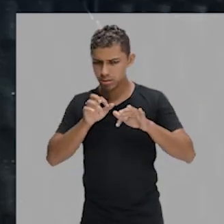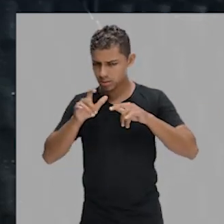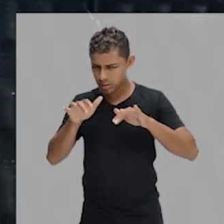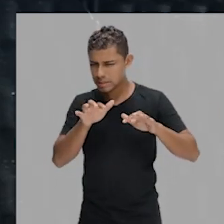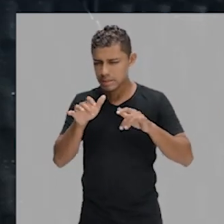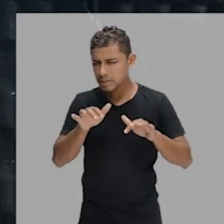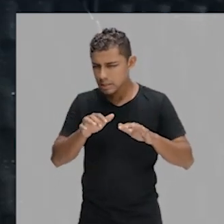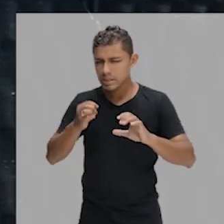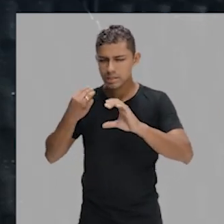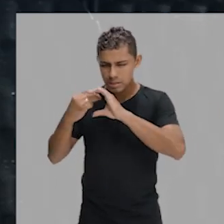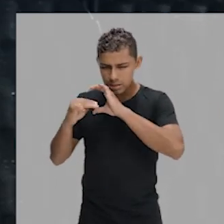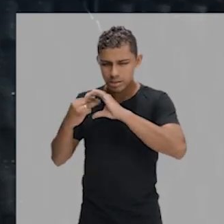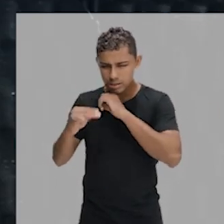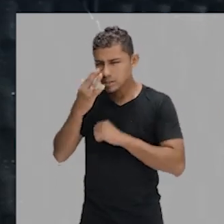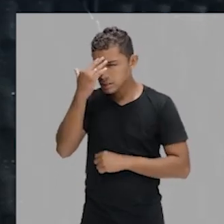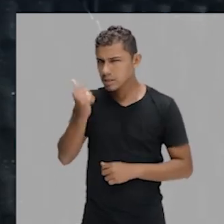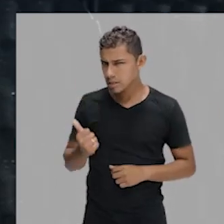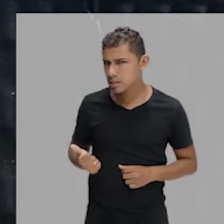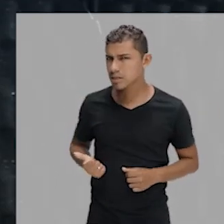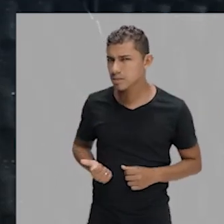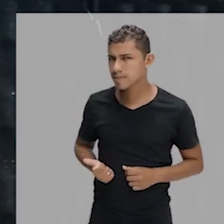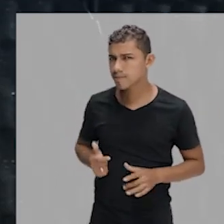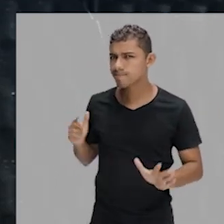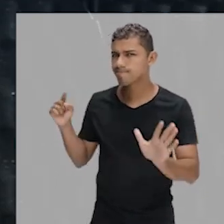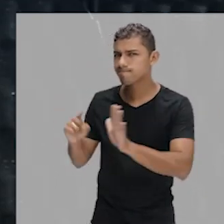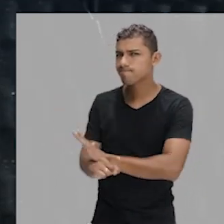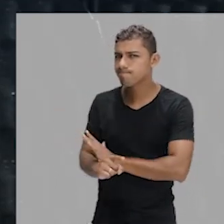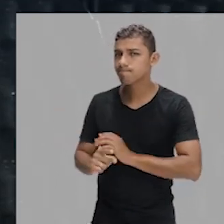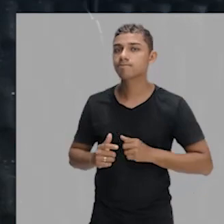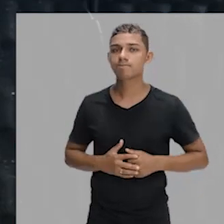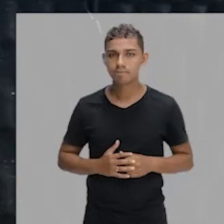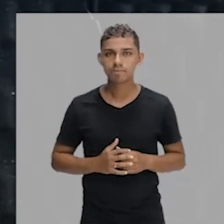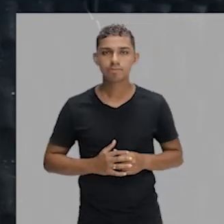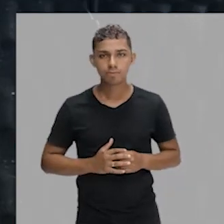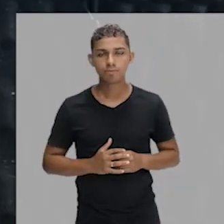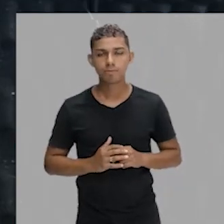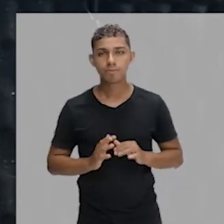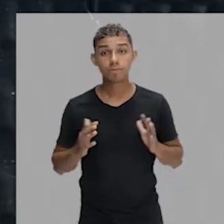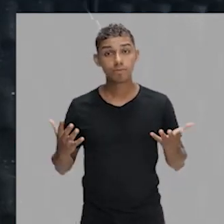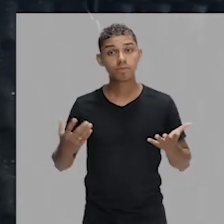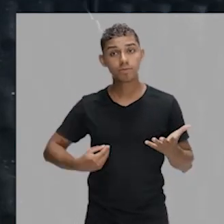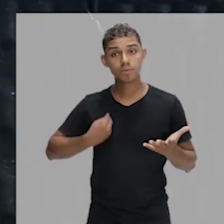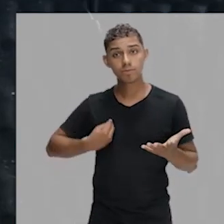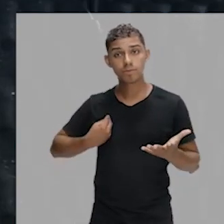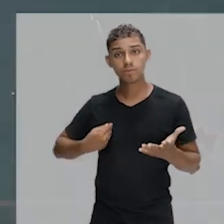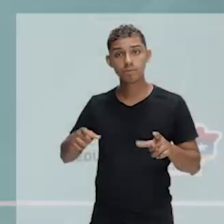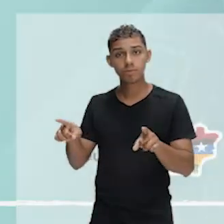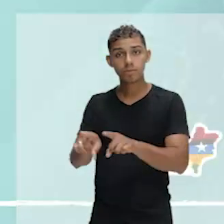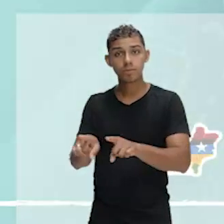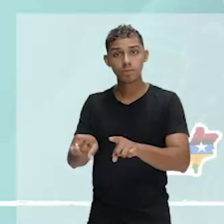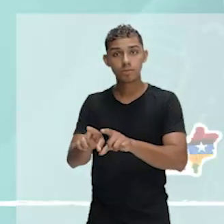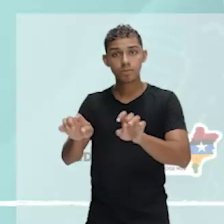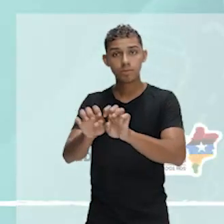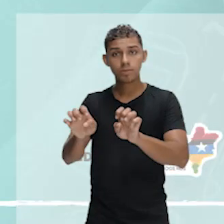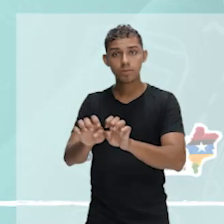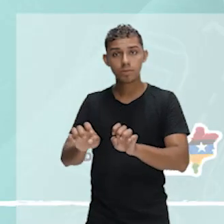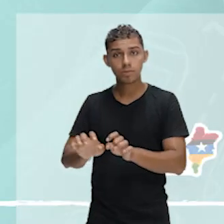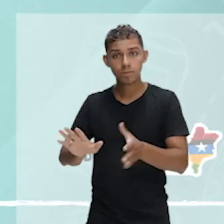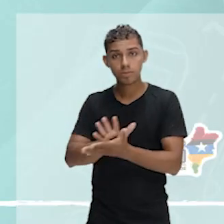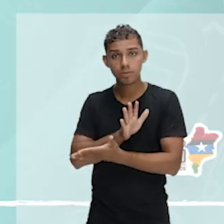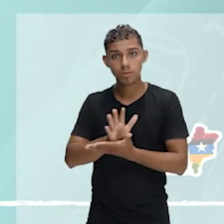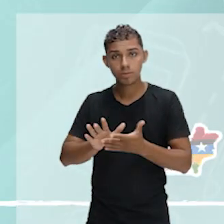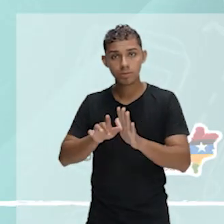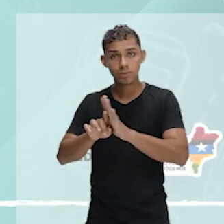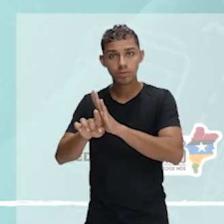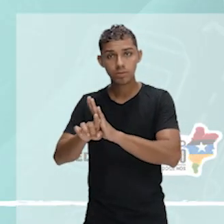perguntas, usando o ES para a terceira pessoa. Existem também estruturas de perguntas